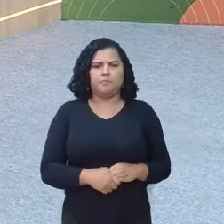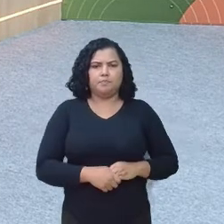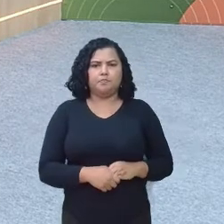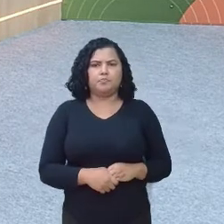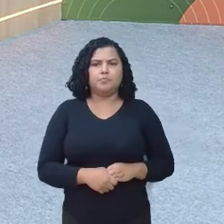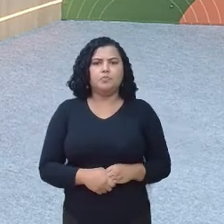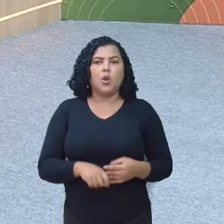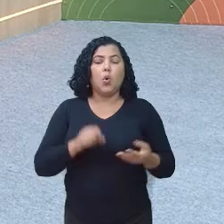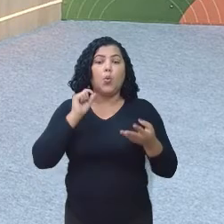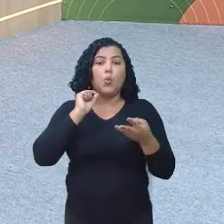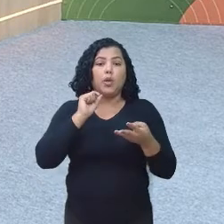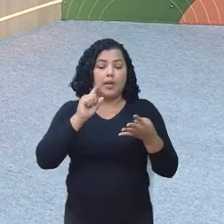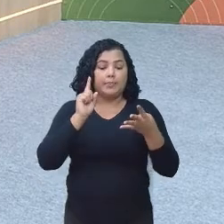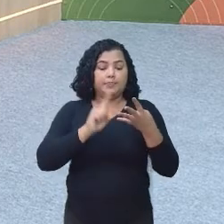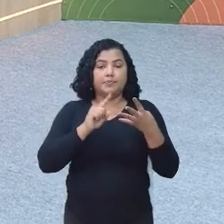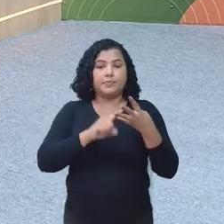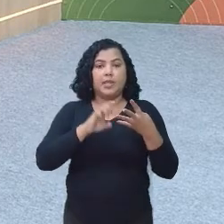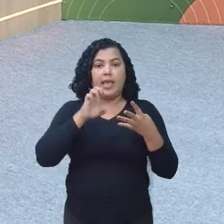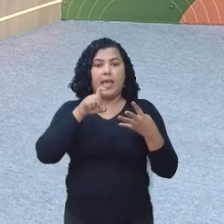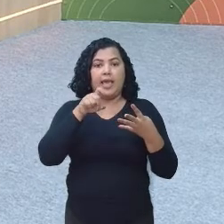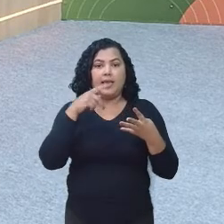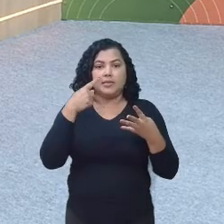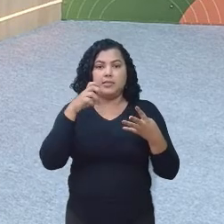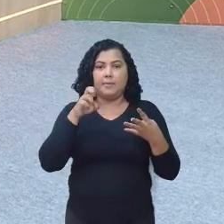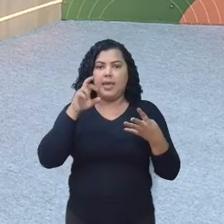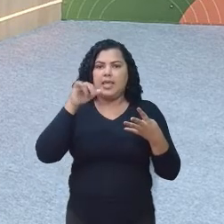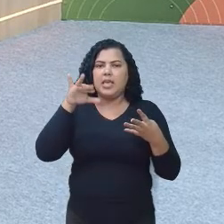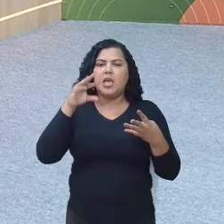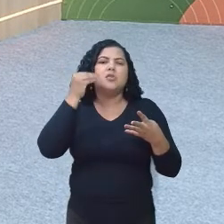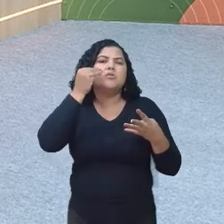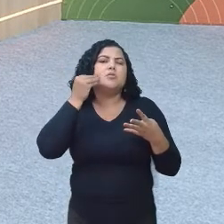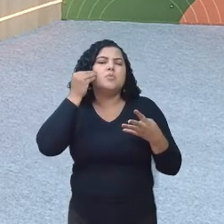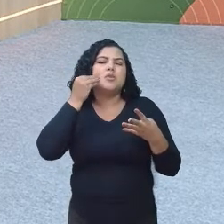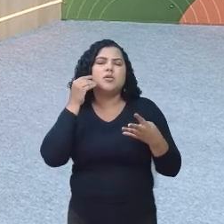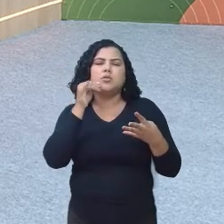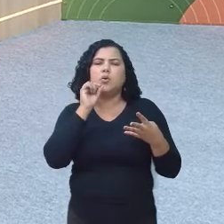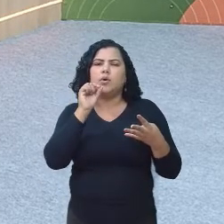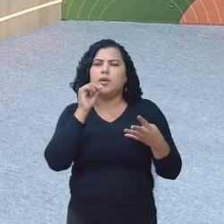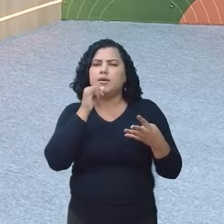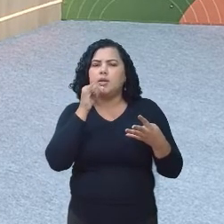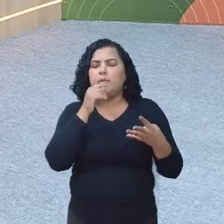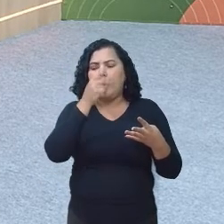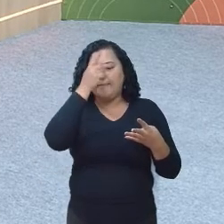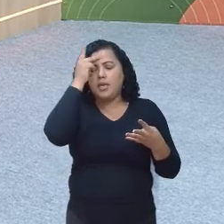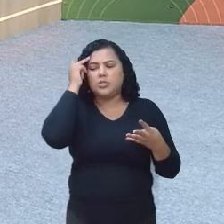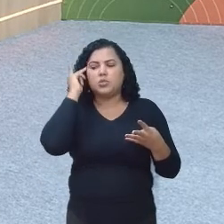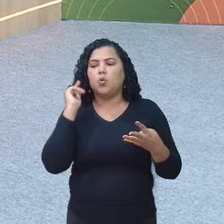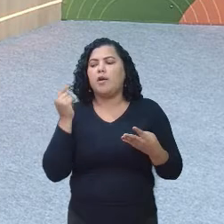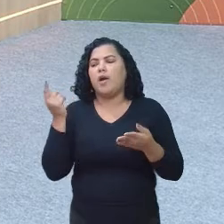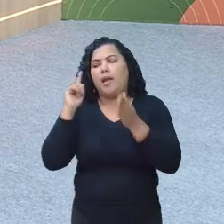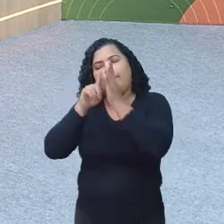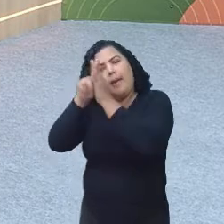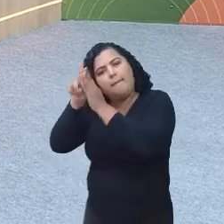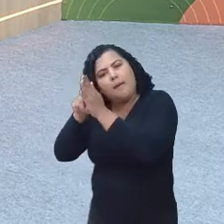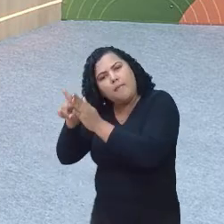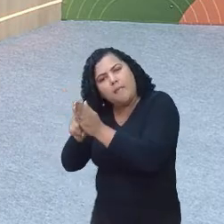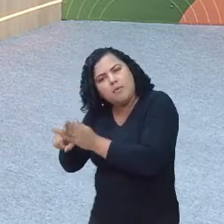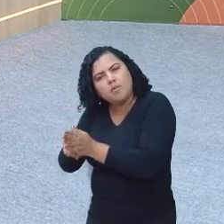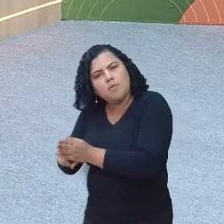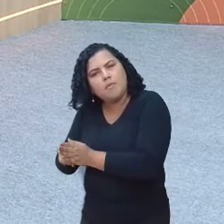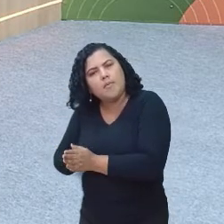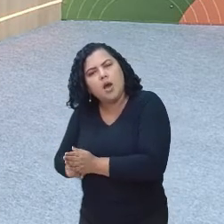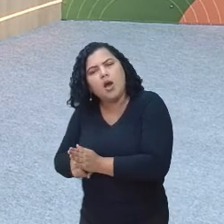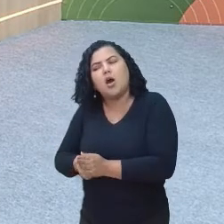O argumento de experiência, que é dado pela observação, que é dado pela coleta de dados. Então, se eu faço um determinado